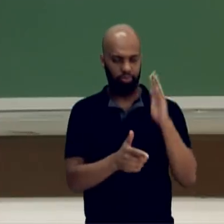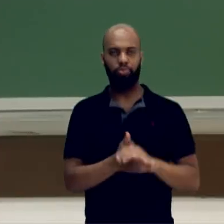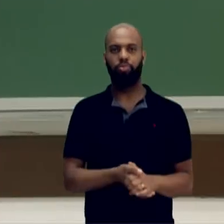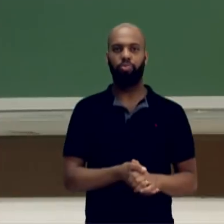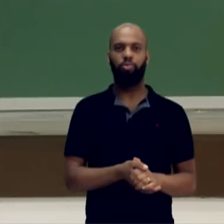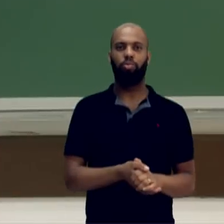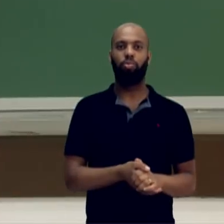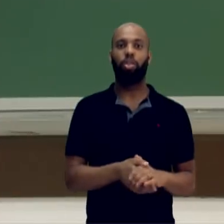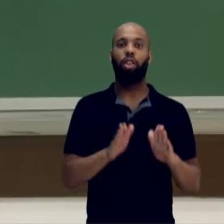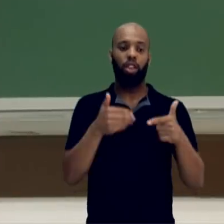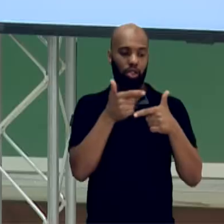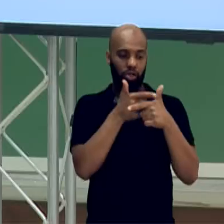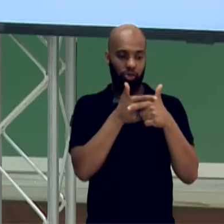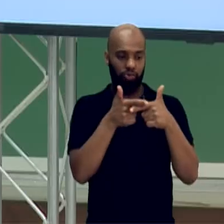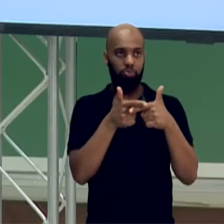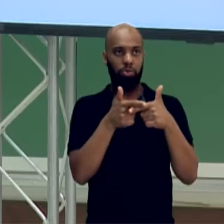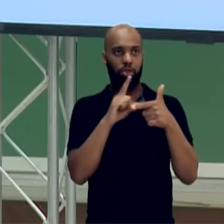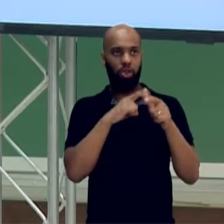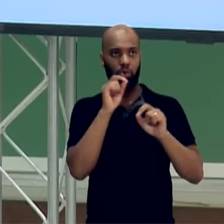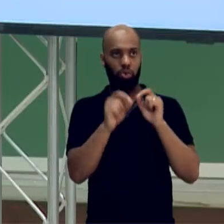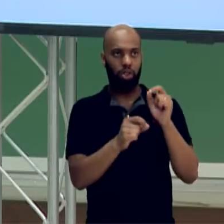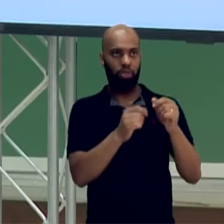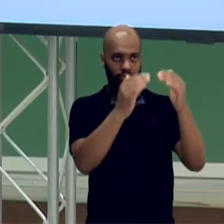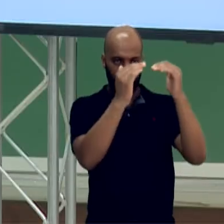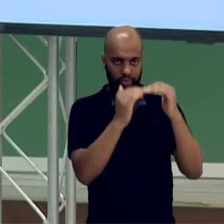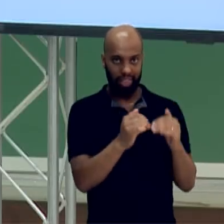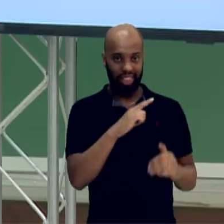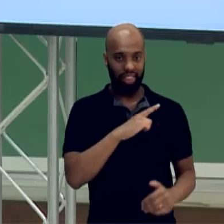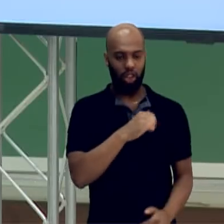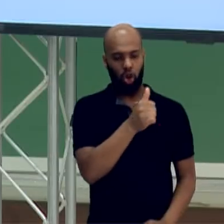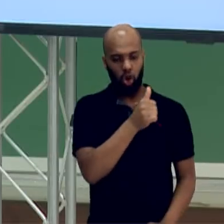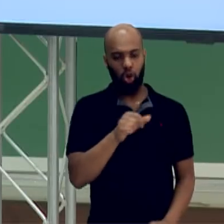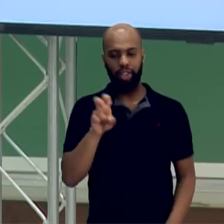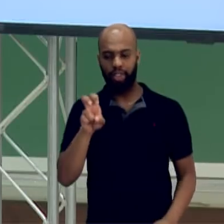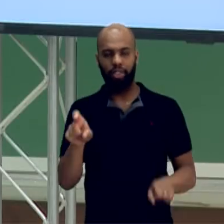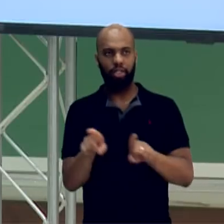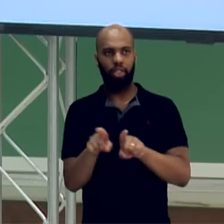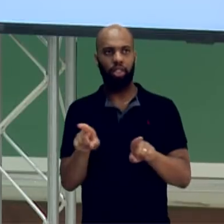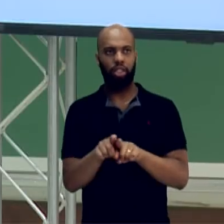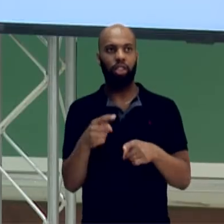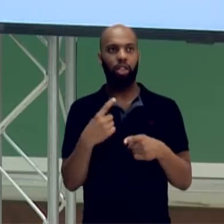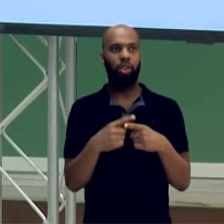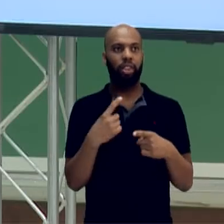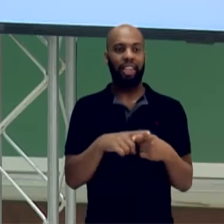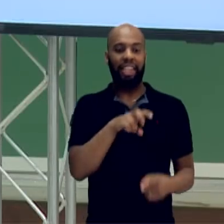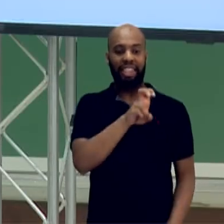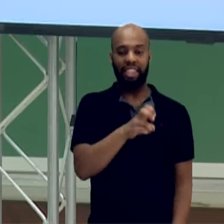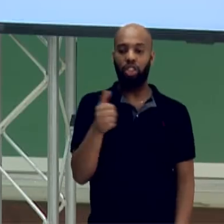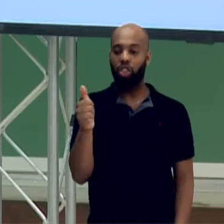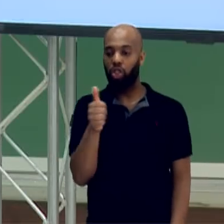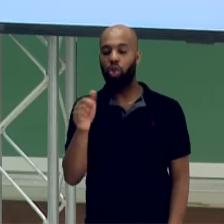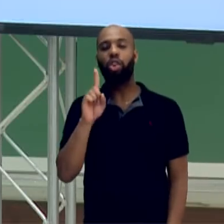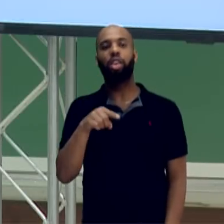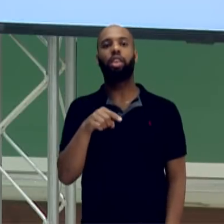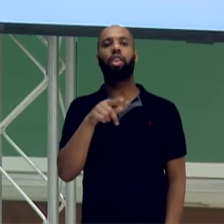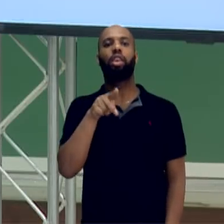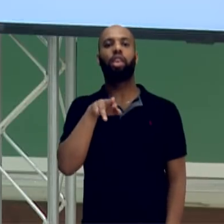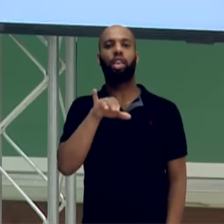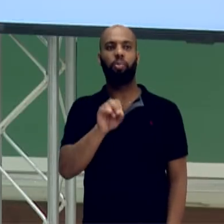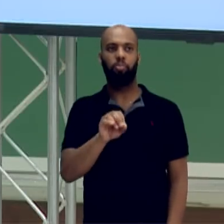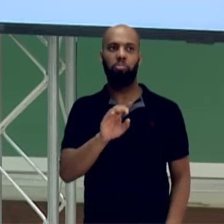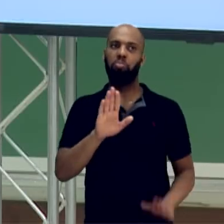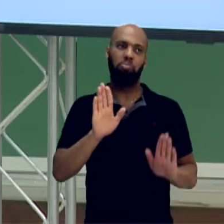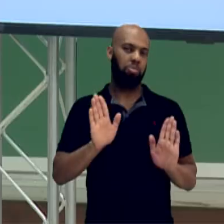3 eu tenho 11 e eu tenho 5. Aqui aconteceu o quê? Os dois números são primos entre si. Então aqui vai ser por